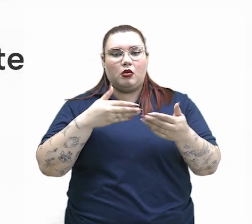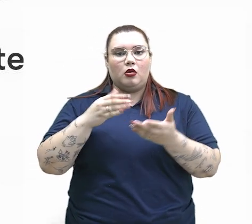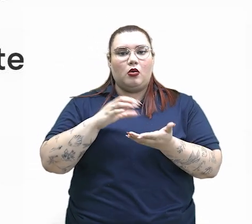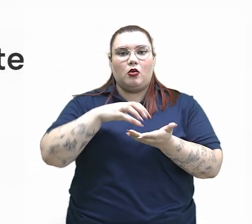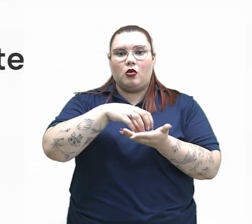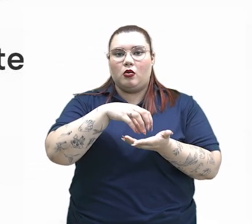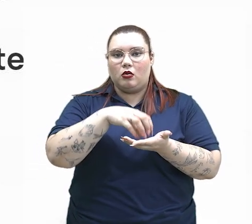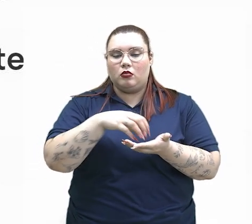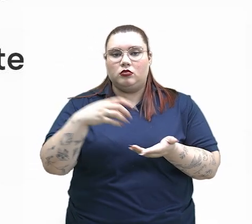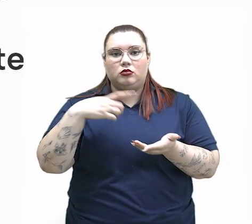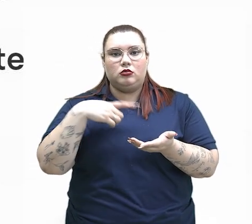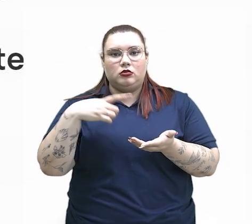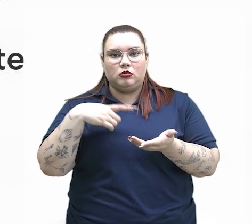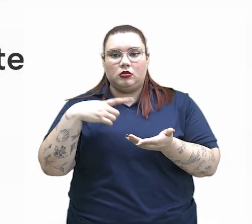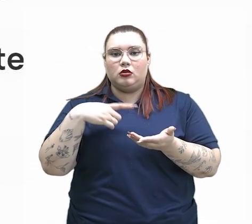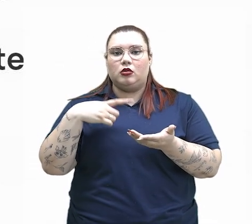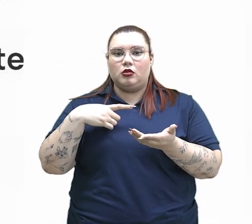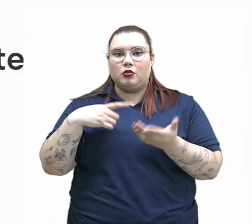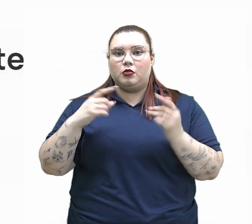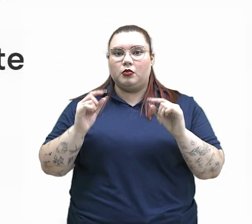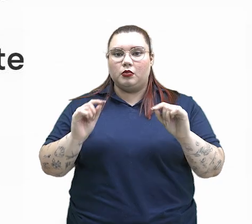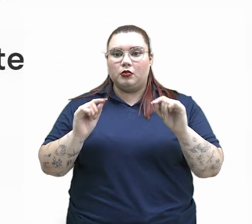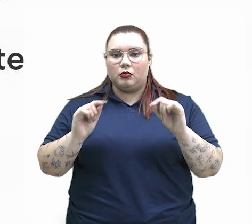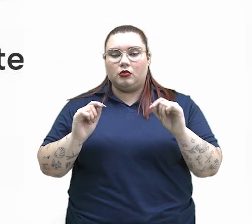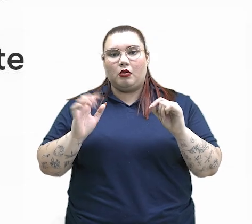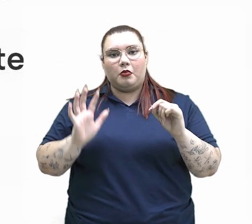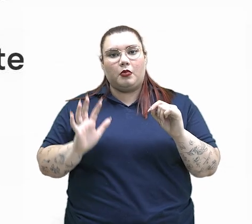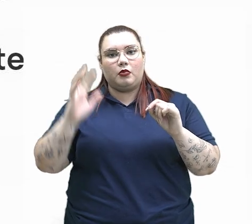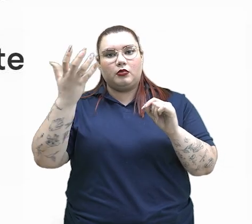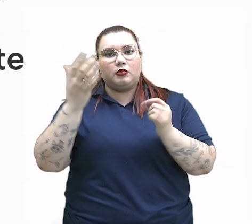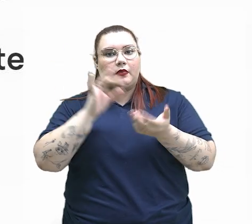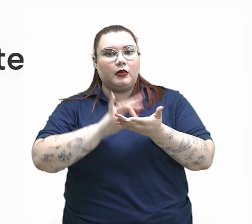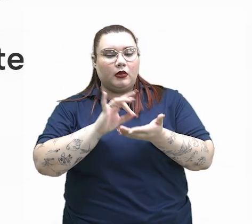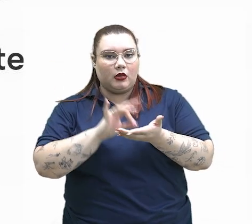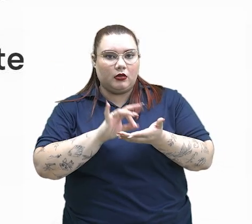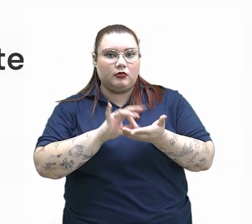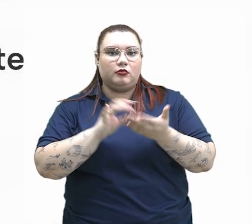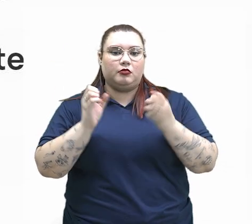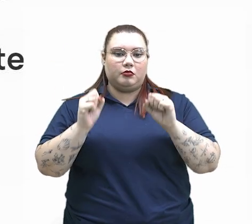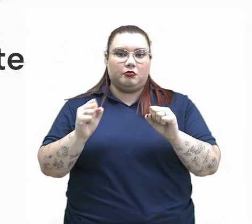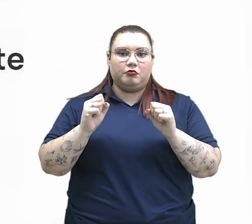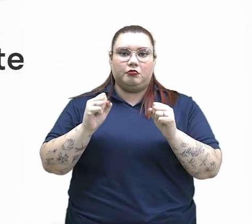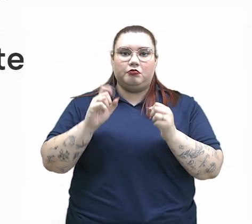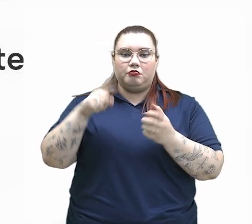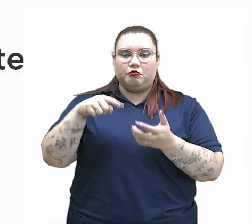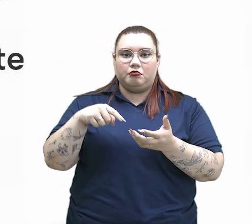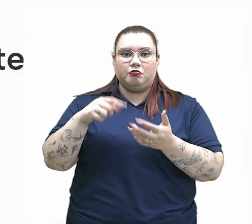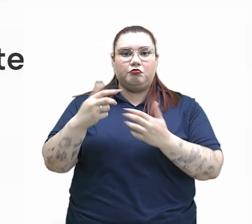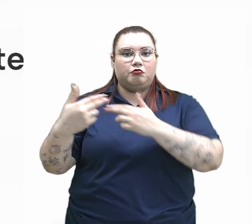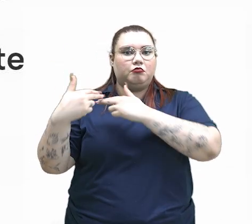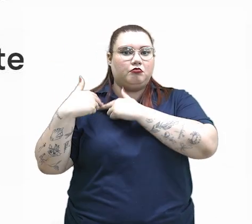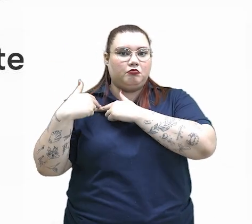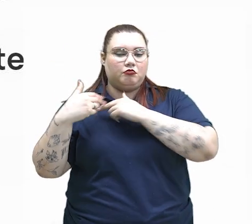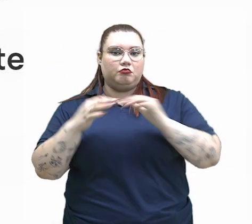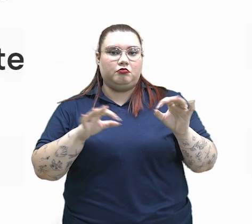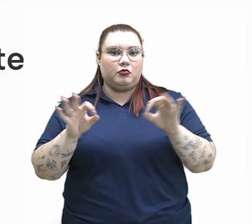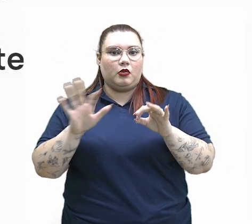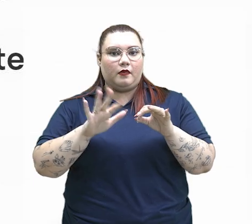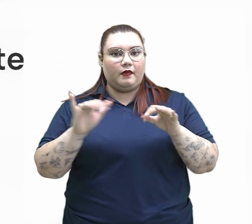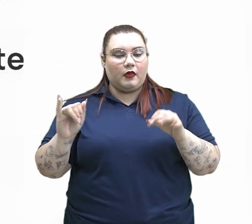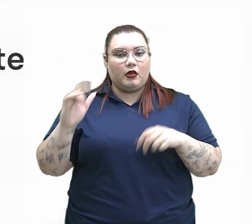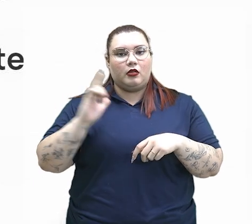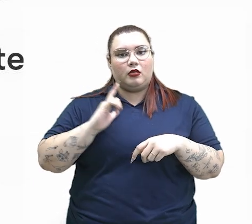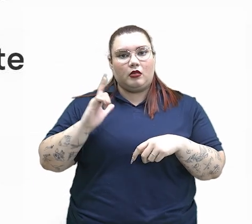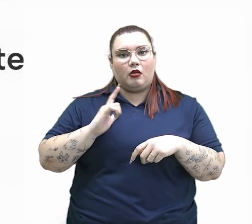aí que faça acontecer, né? Que seja o agente mesmo, né? Quem vai fazer,